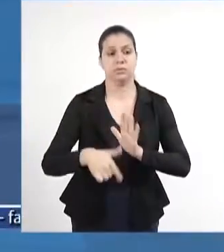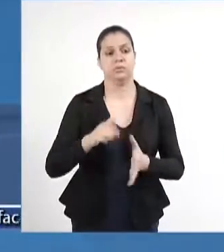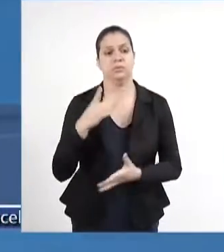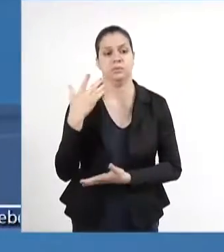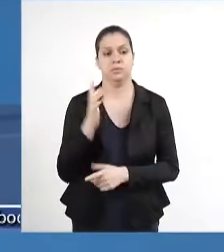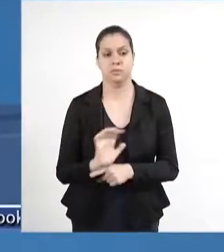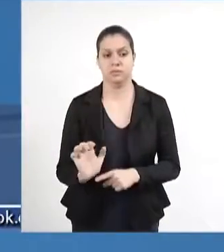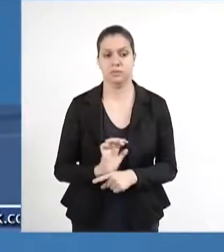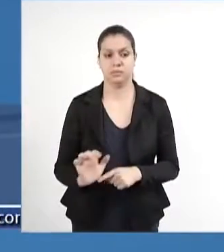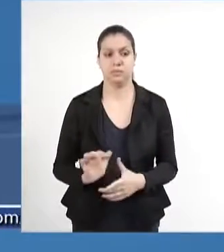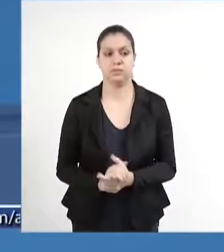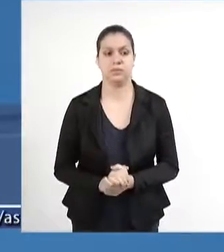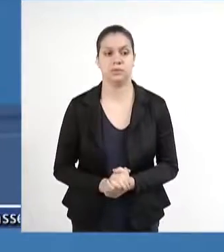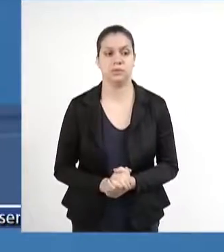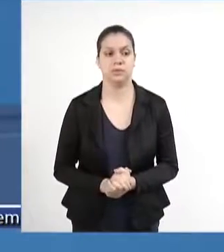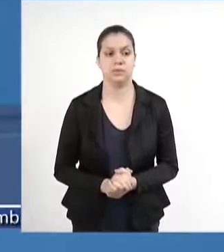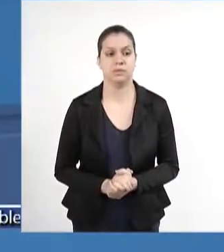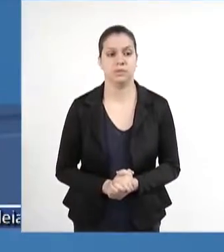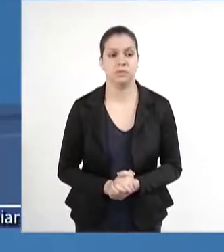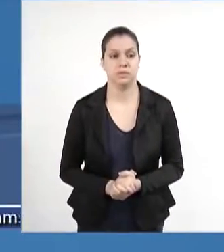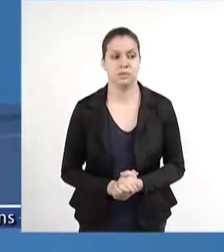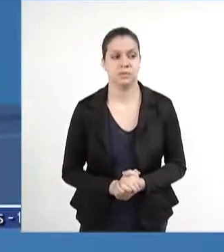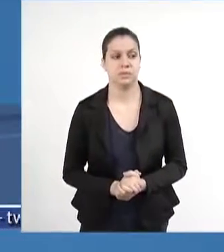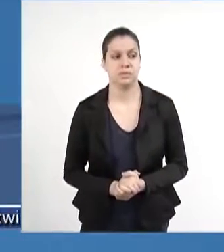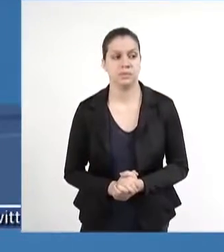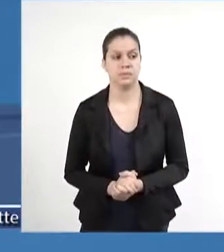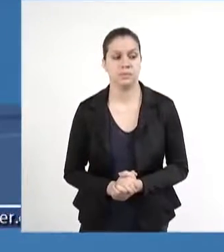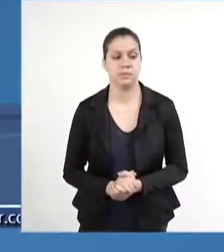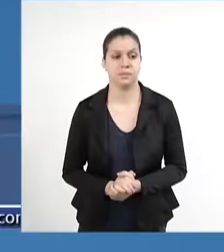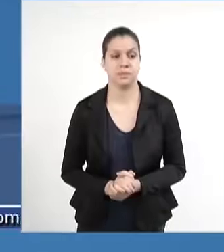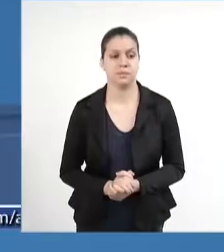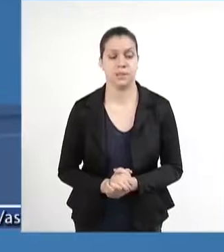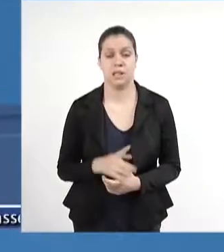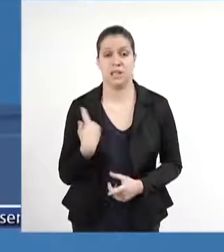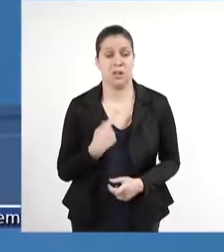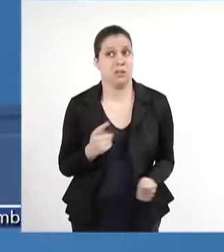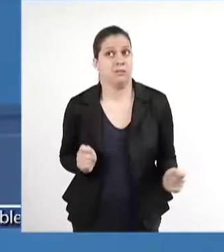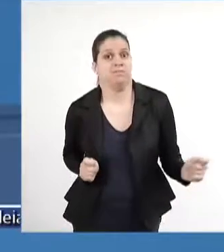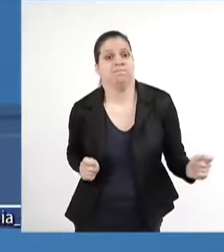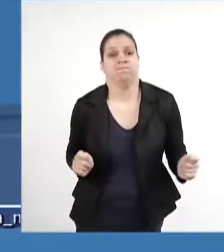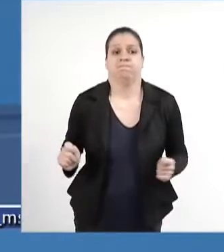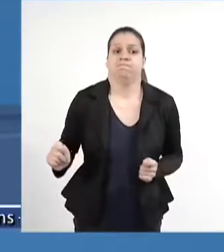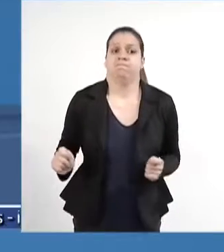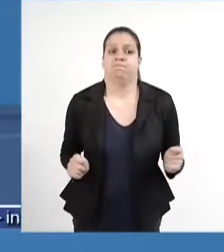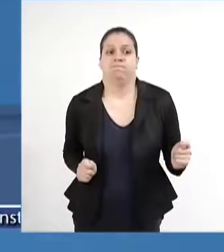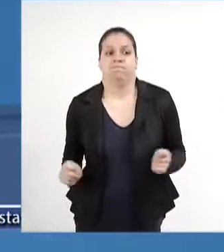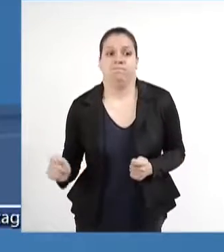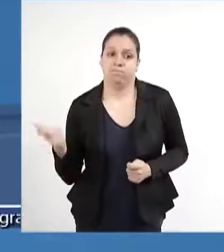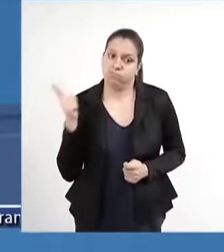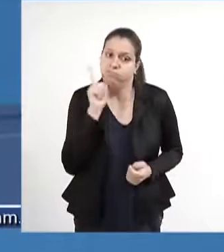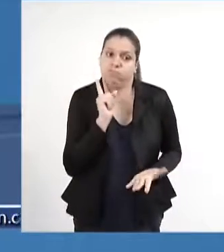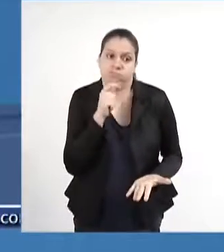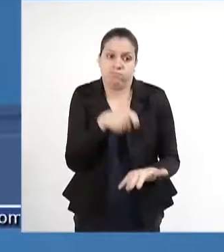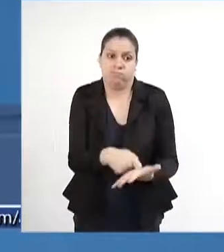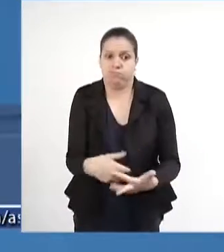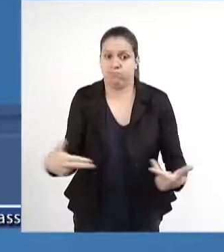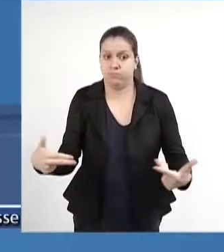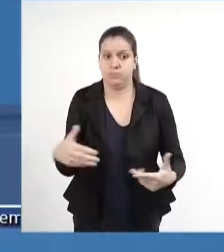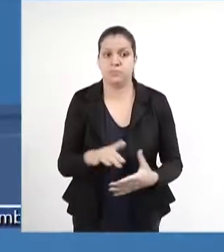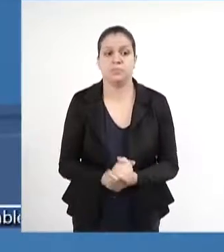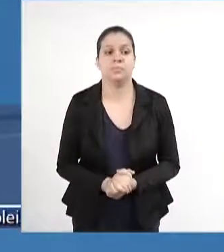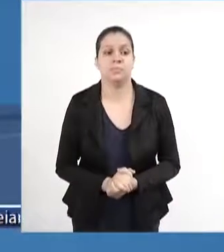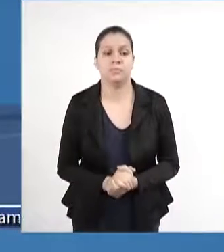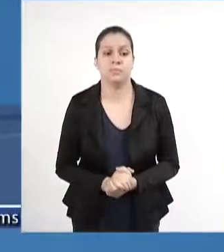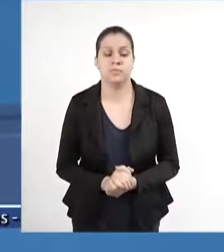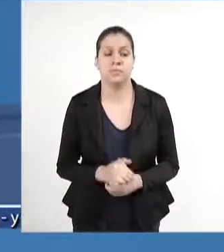está aqui em dificuldade financeira, né, controlando os gastos para poder honrar os compromissos. Então,